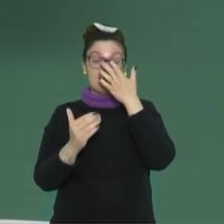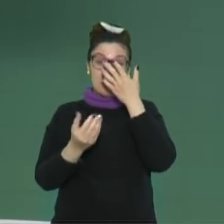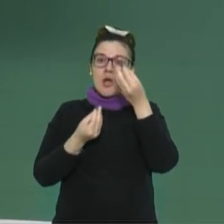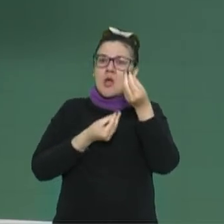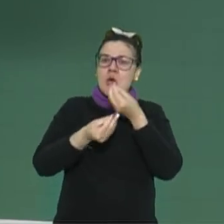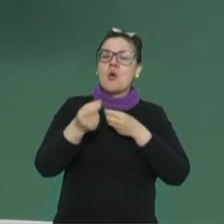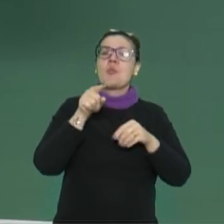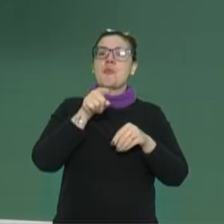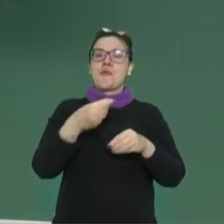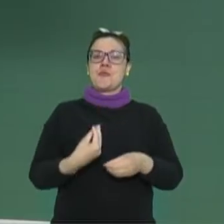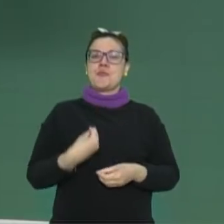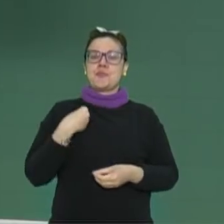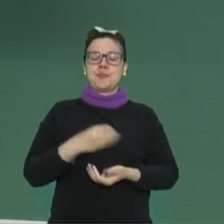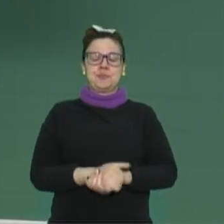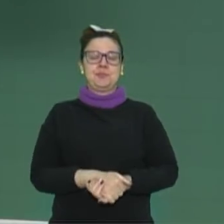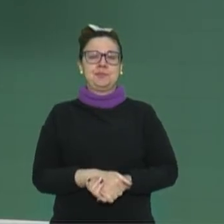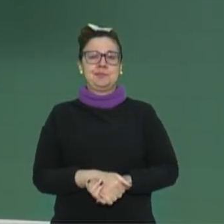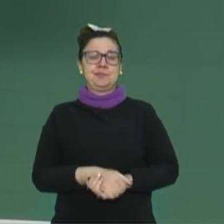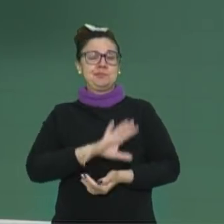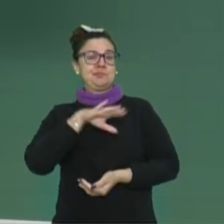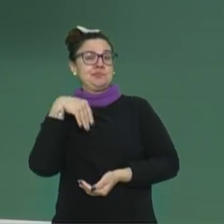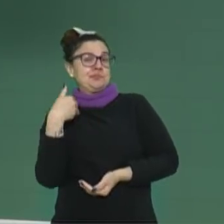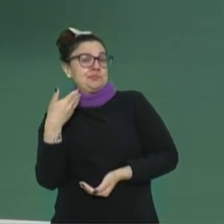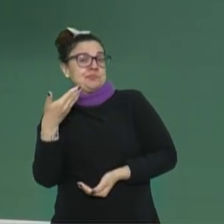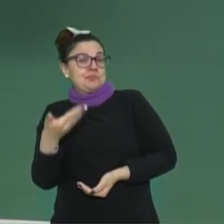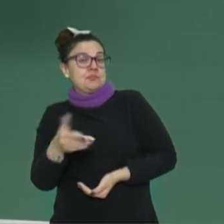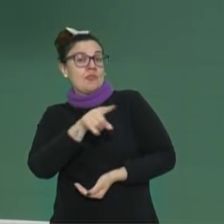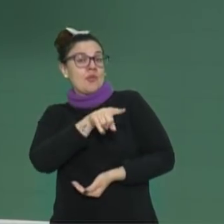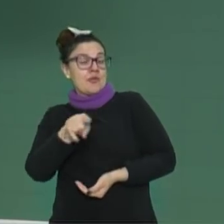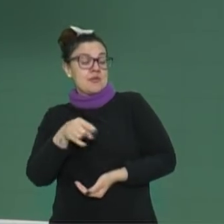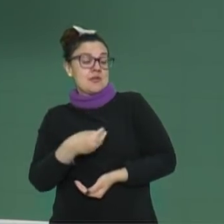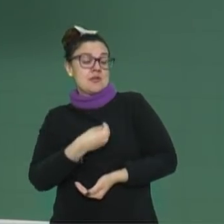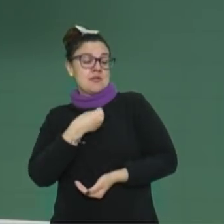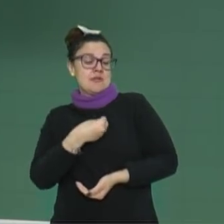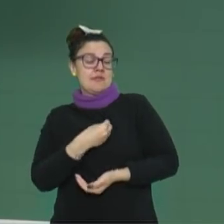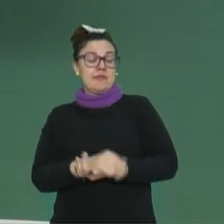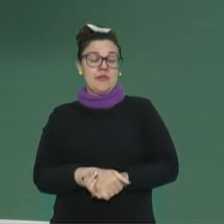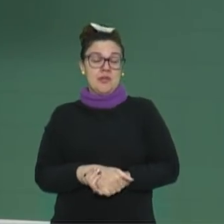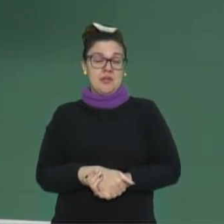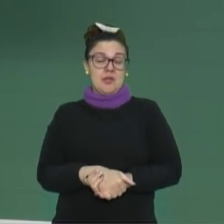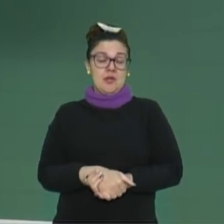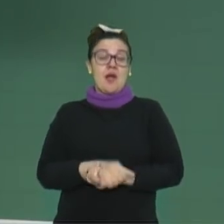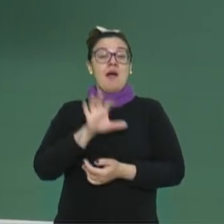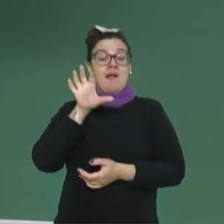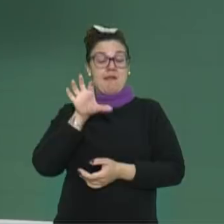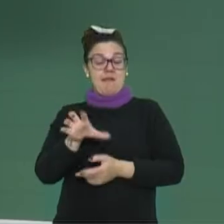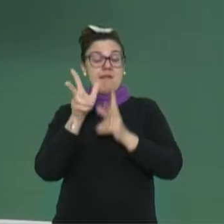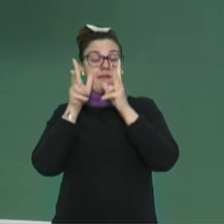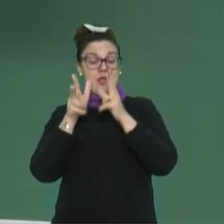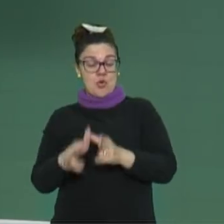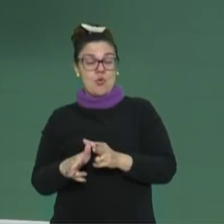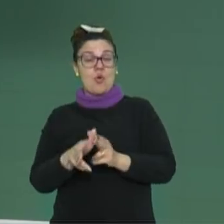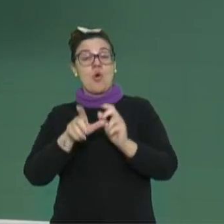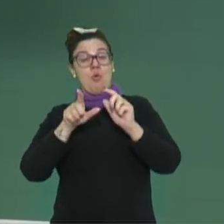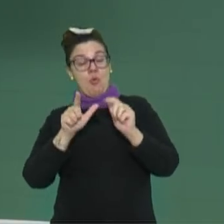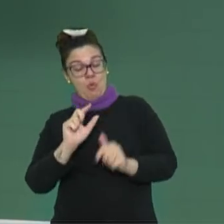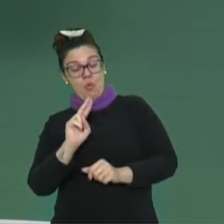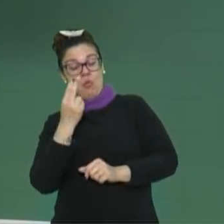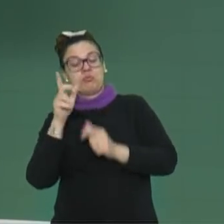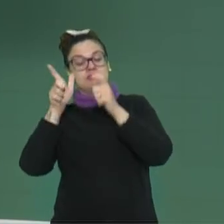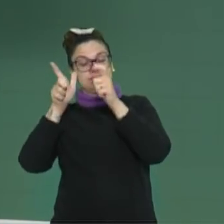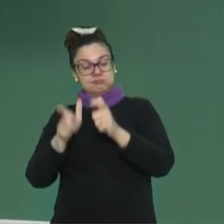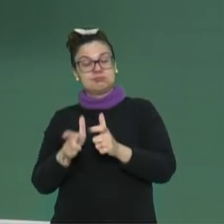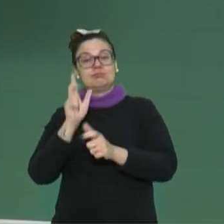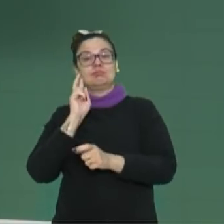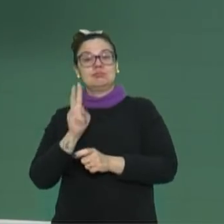vive? Talvez se você vivesse nessas mesmas condições, ou pelo menos no mesmo local que você está